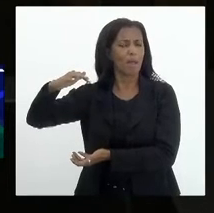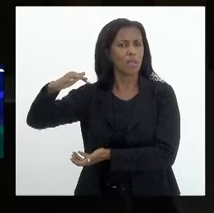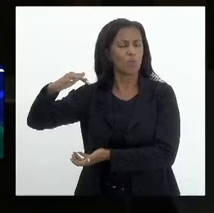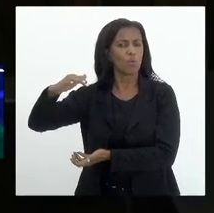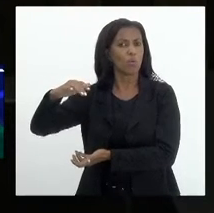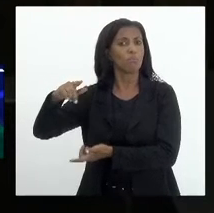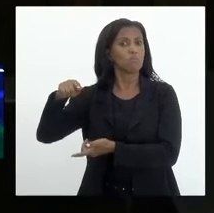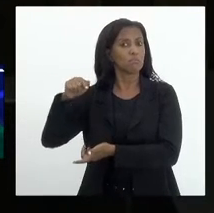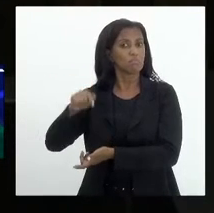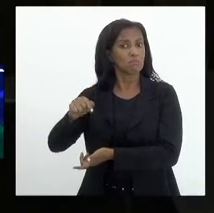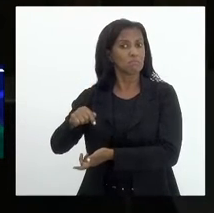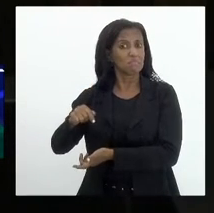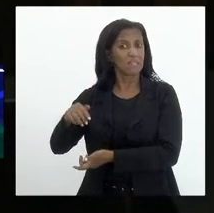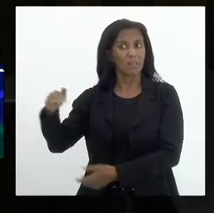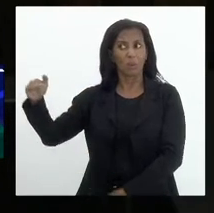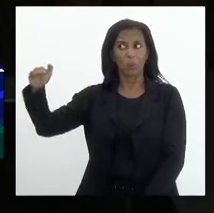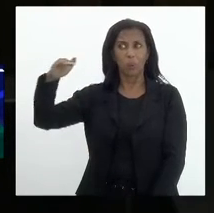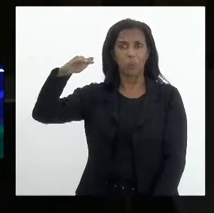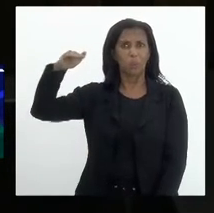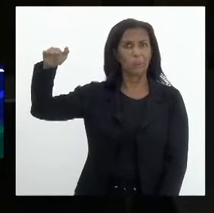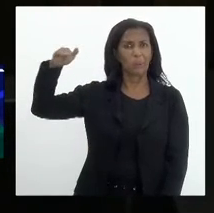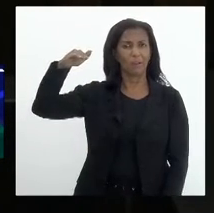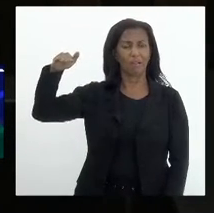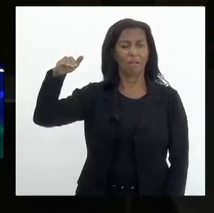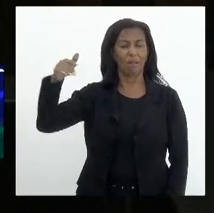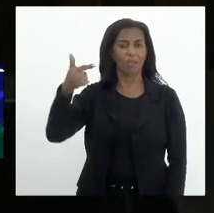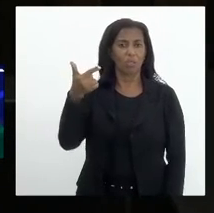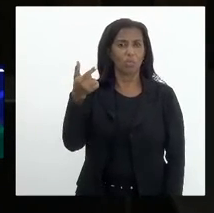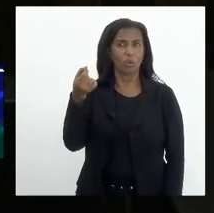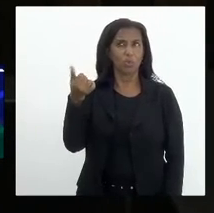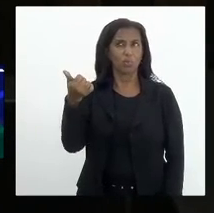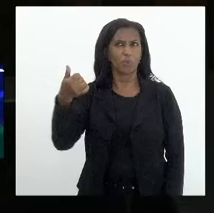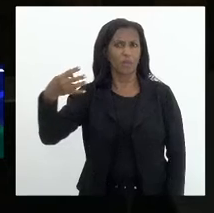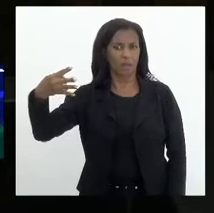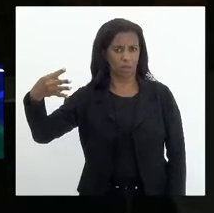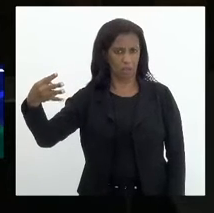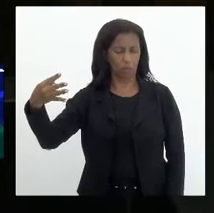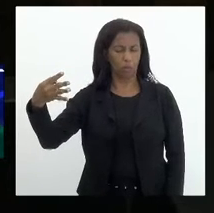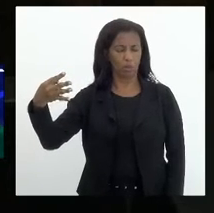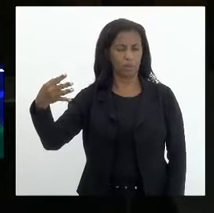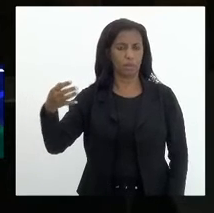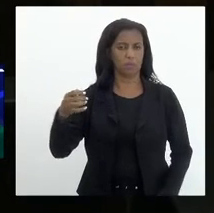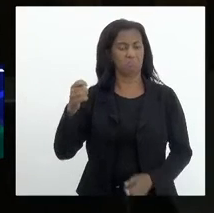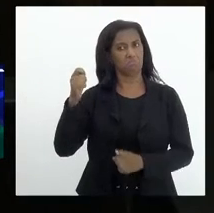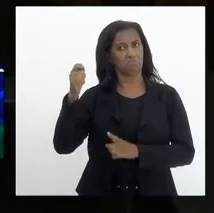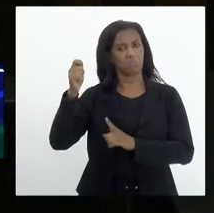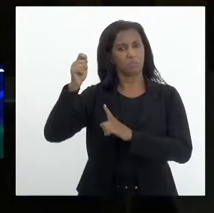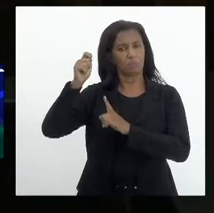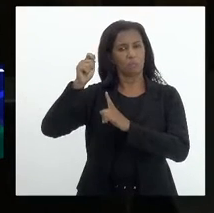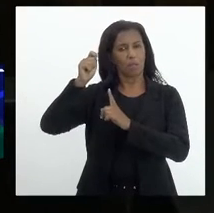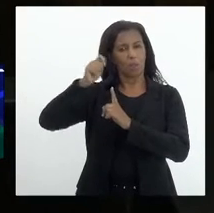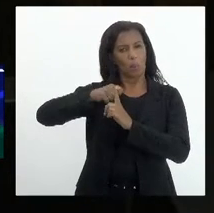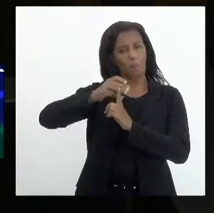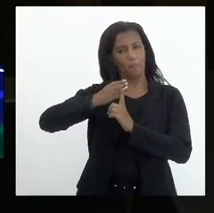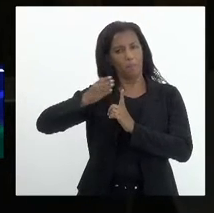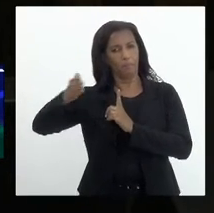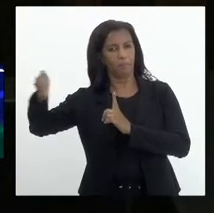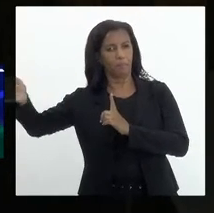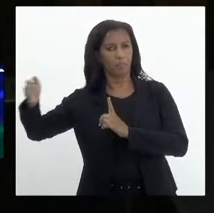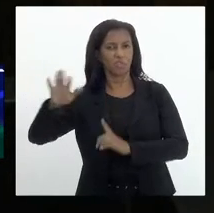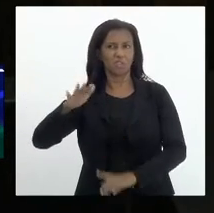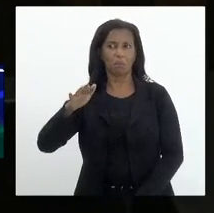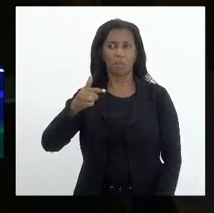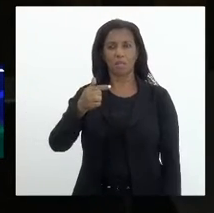retomou patamares de 2014, do segundo semestre, e já está na ordem de